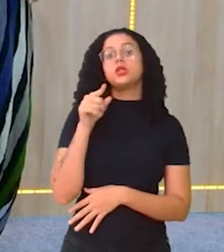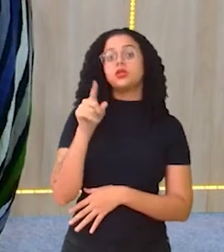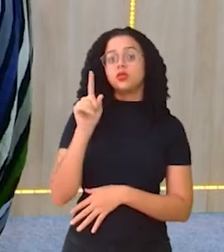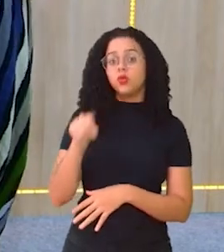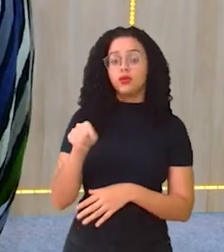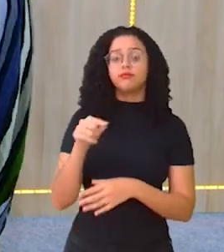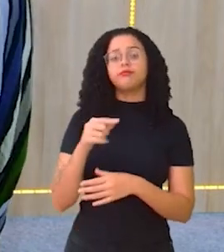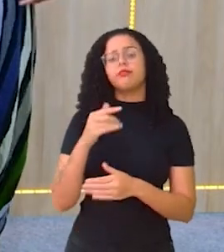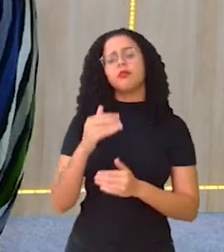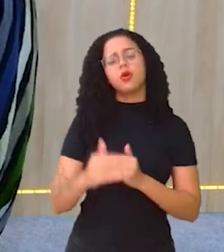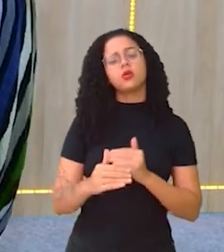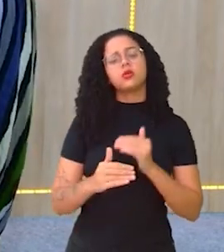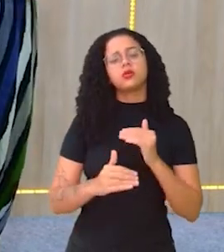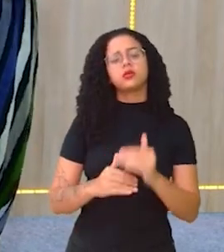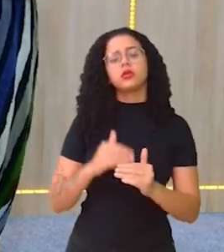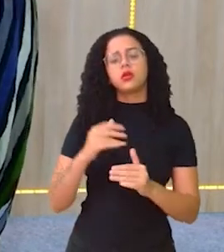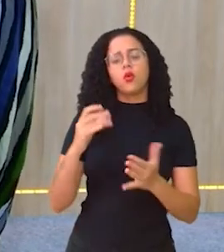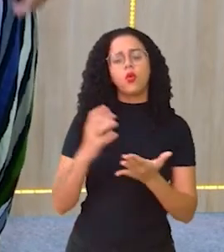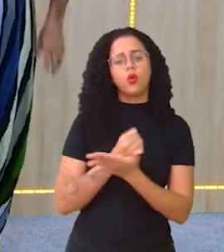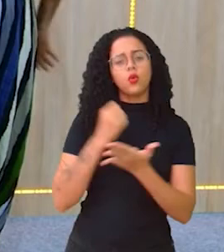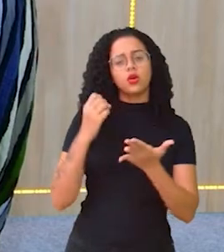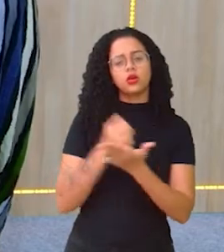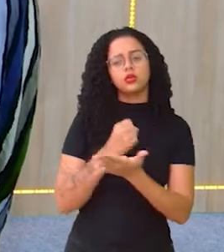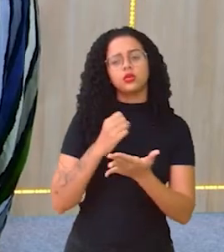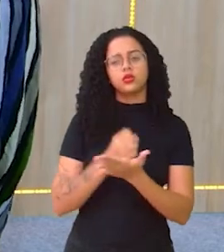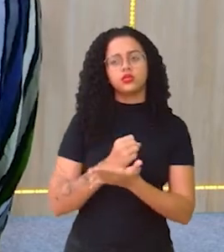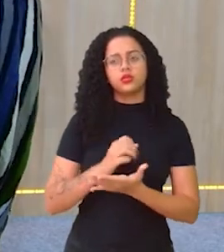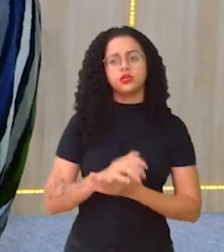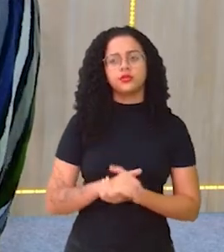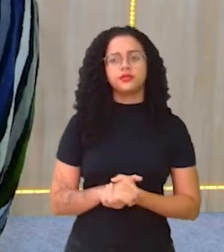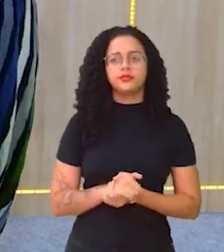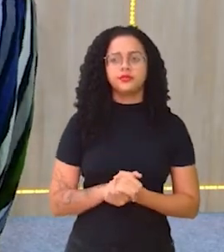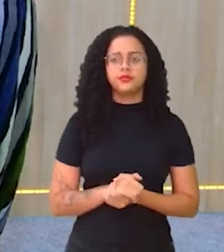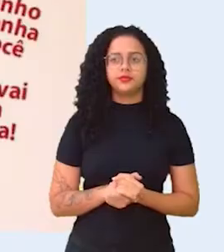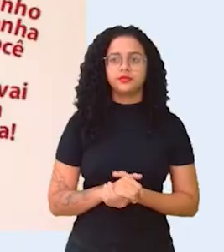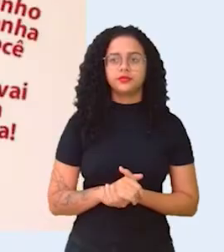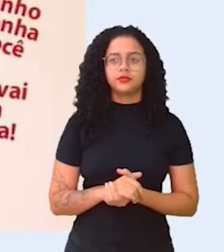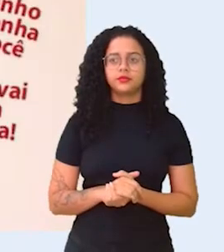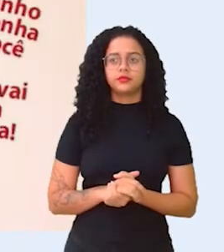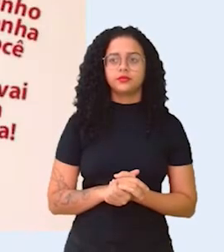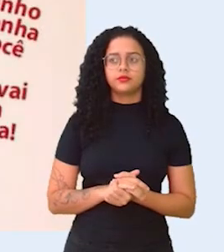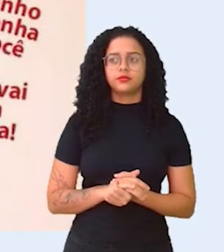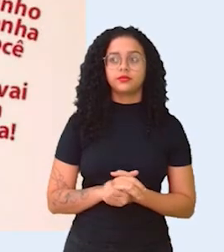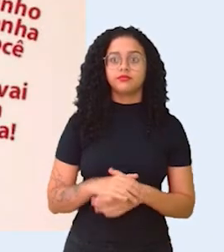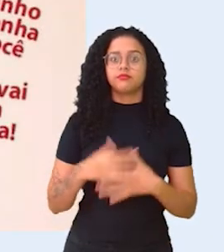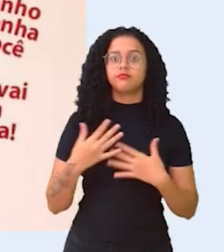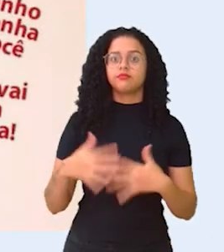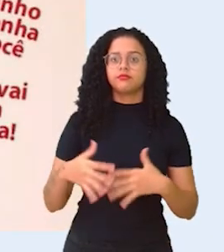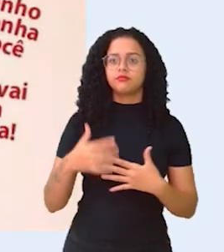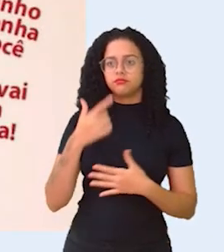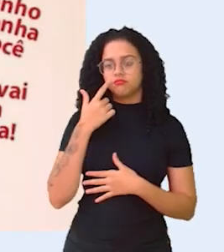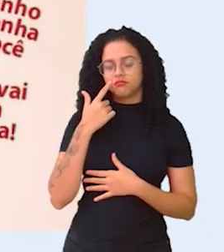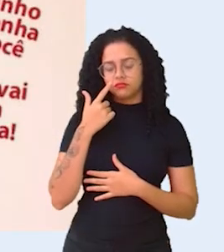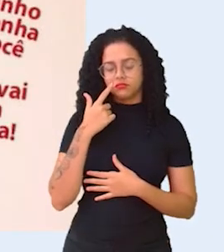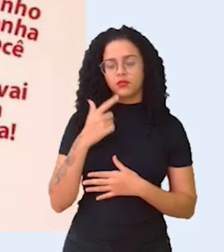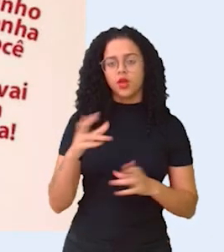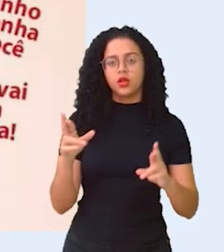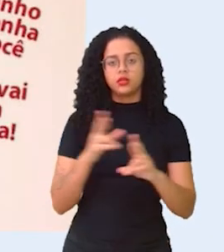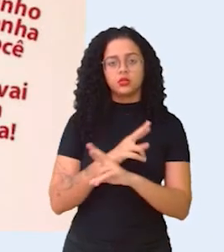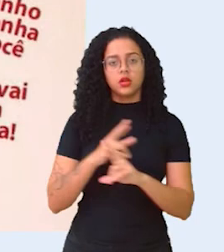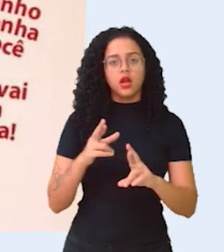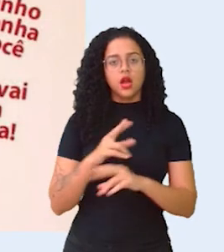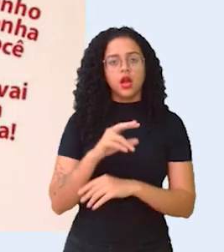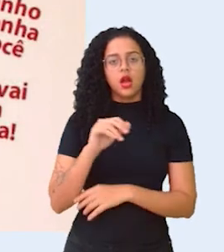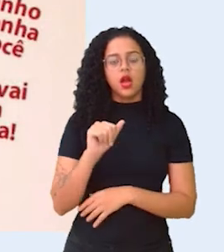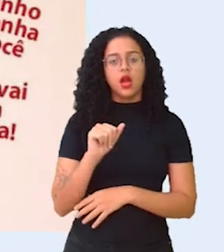são processos, são conquistas. Vamos ver mais sobre isso? Vamos embora. Eita, gente, então, vejam só.